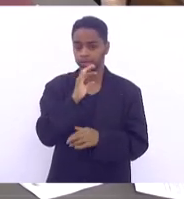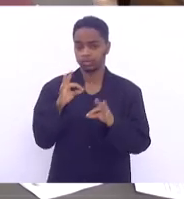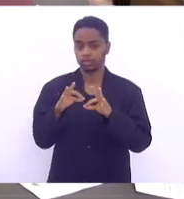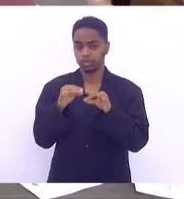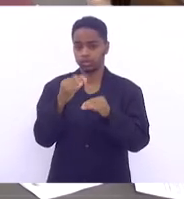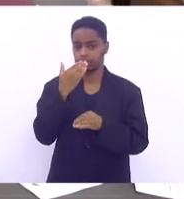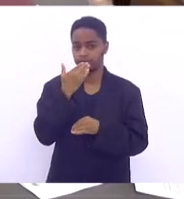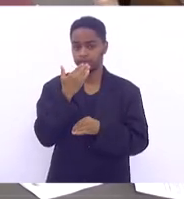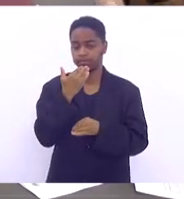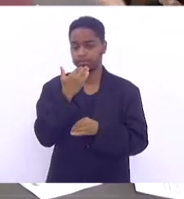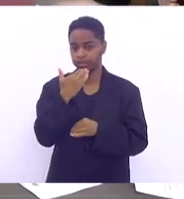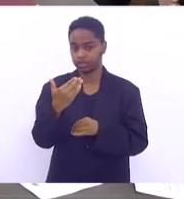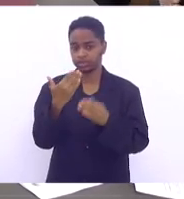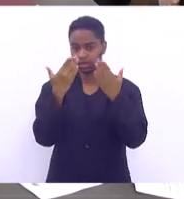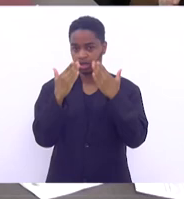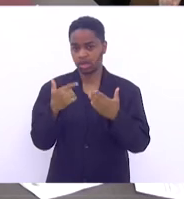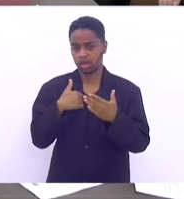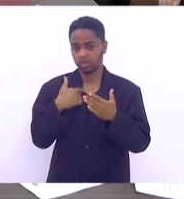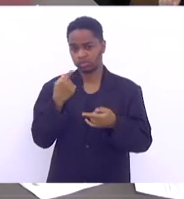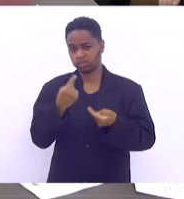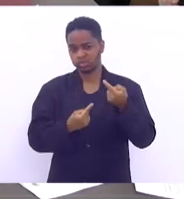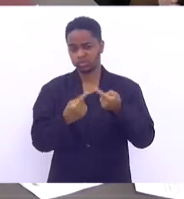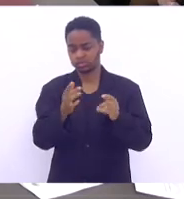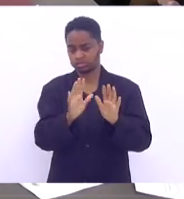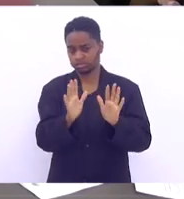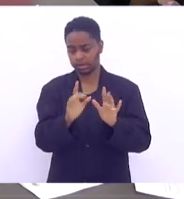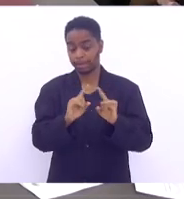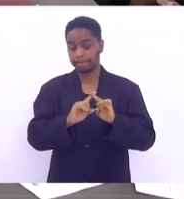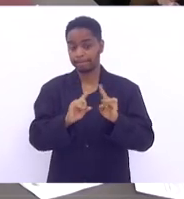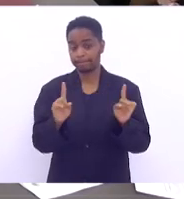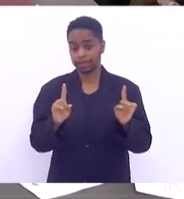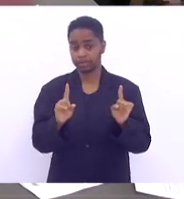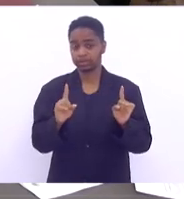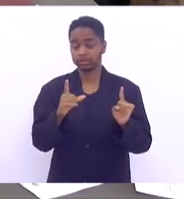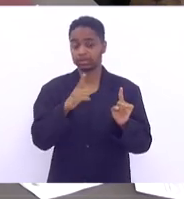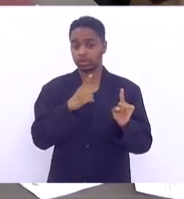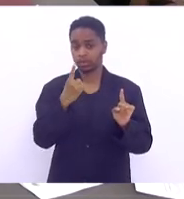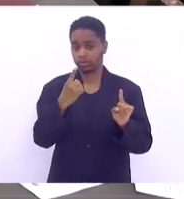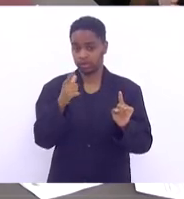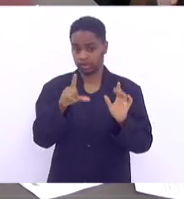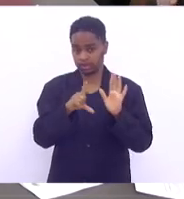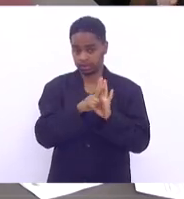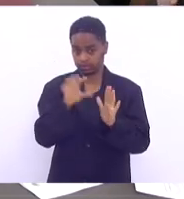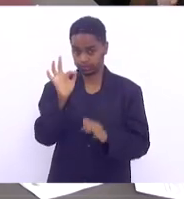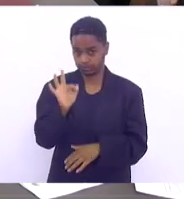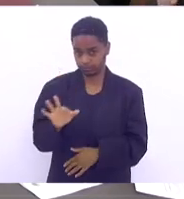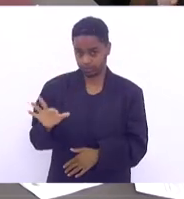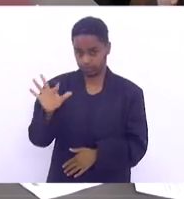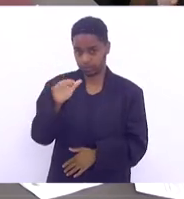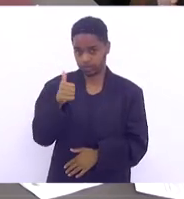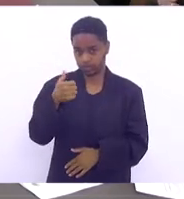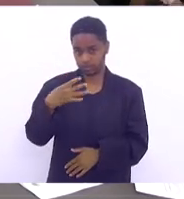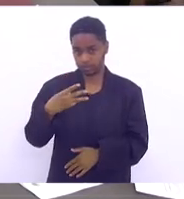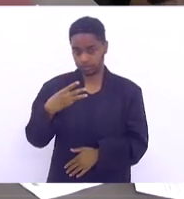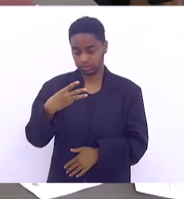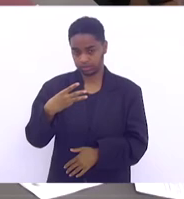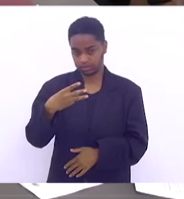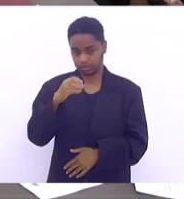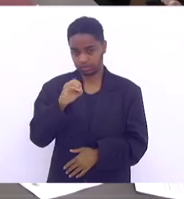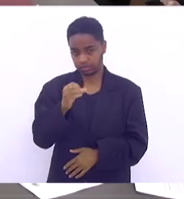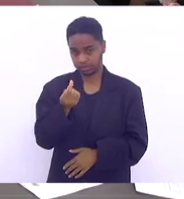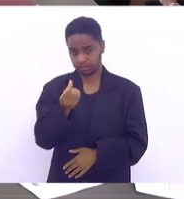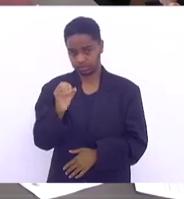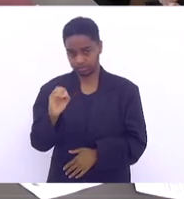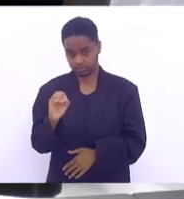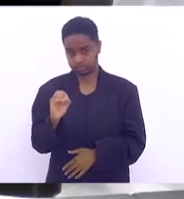pediram vista, sem entrar no mérito da discussão, é o seguinte. Existe uma lei federal, a 13060,